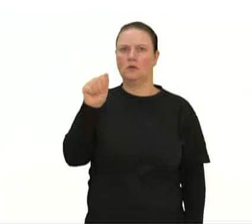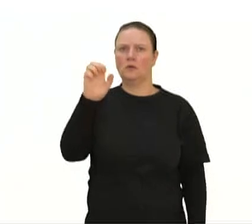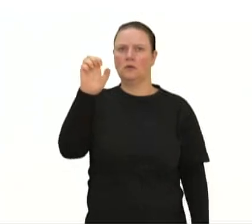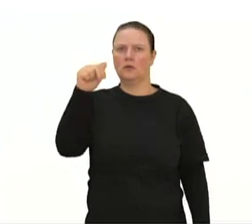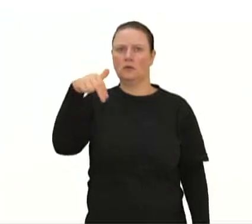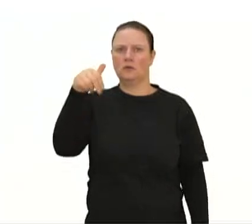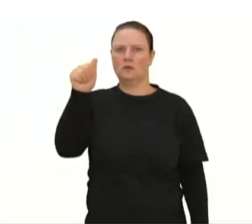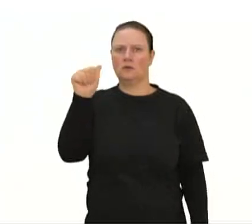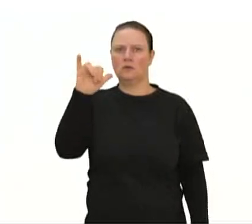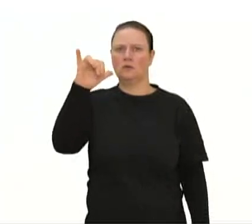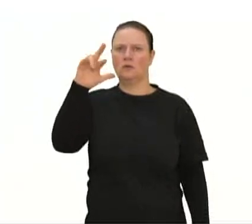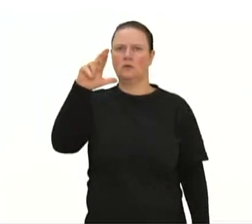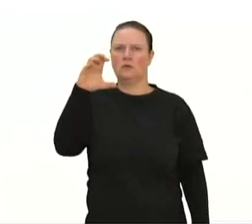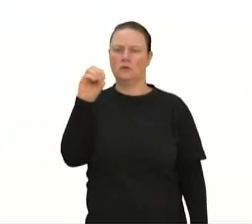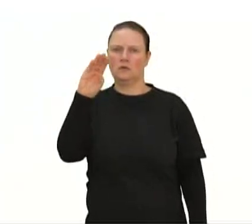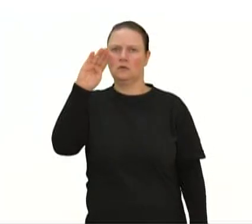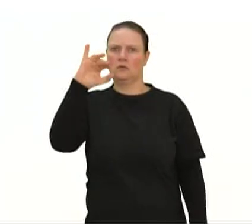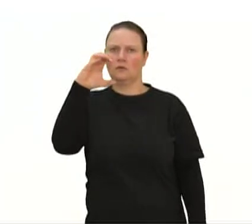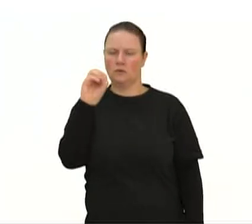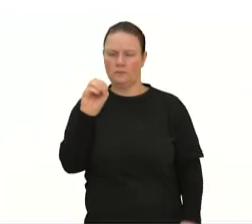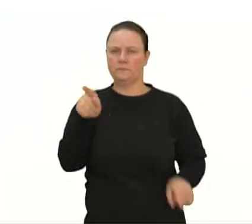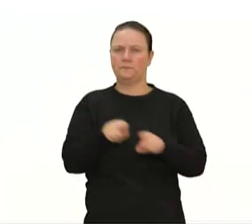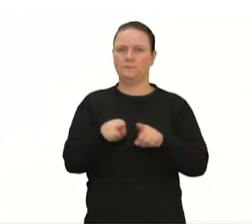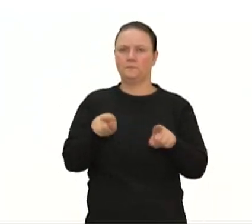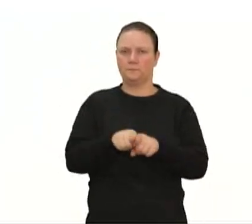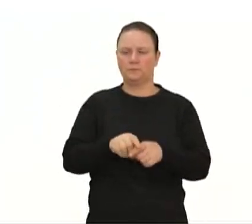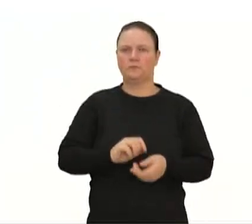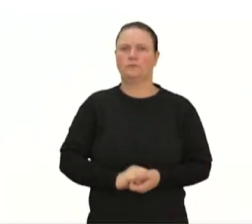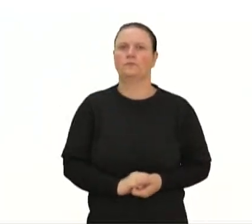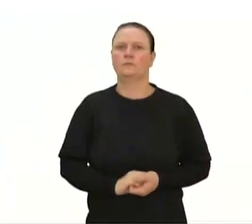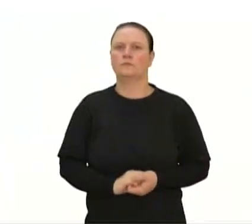E aqui abaixo nós temos um exemplo, o predomínio do sistema energético aeróbio.